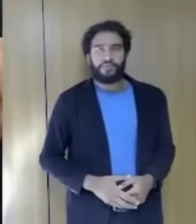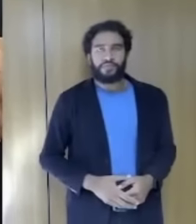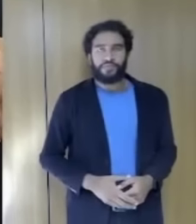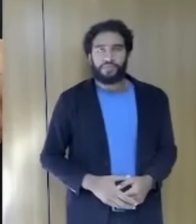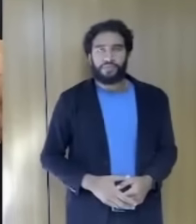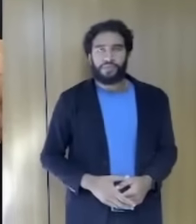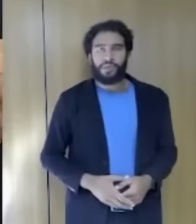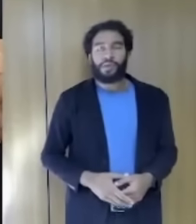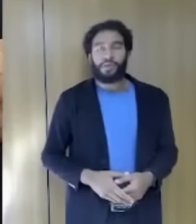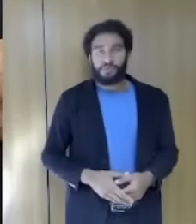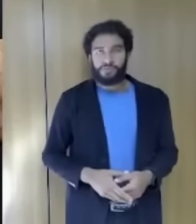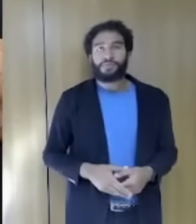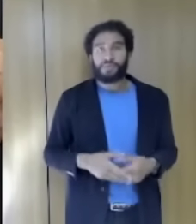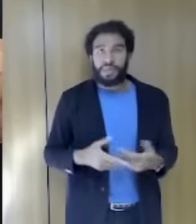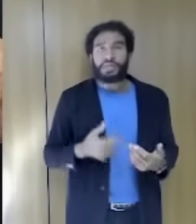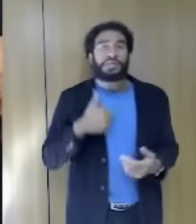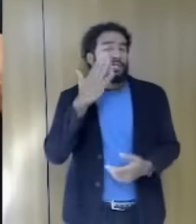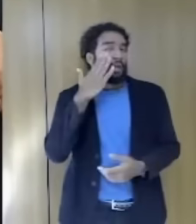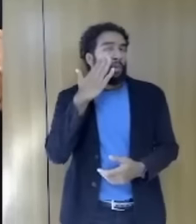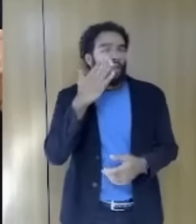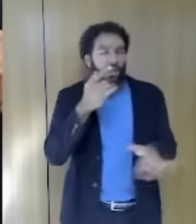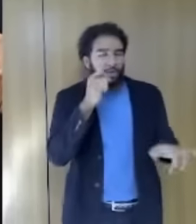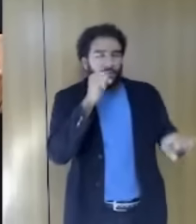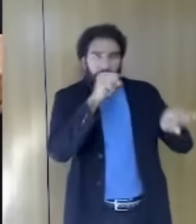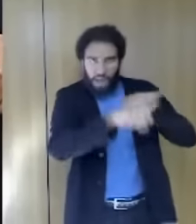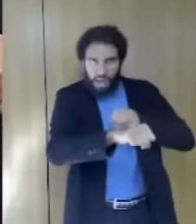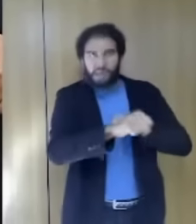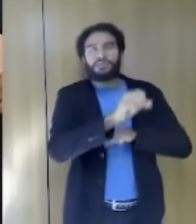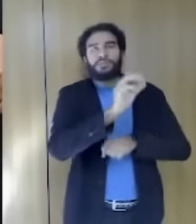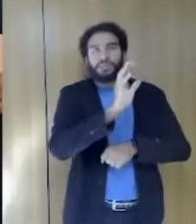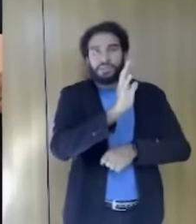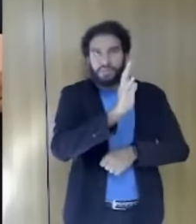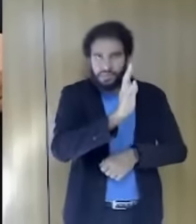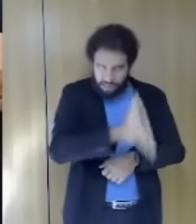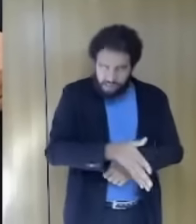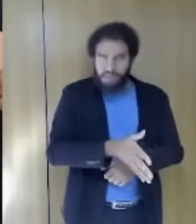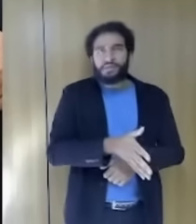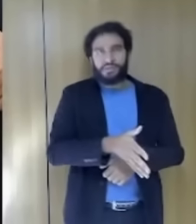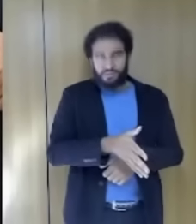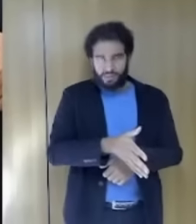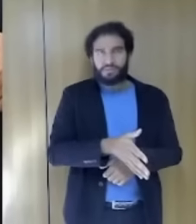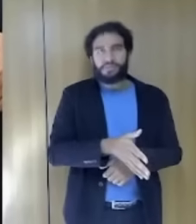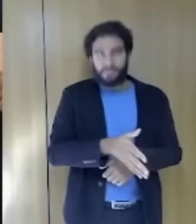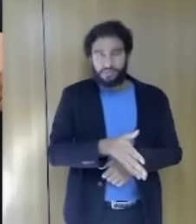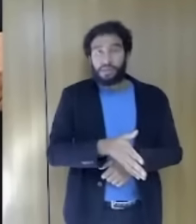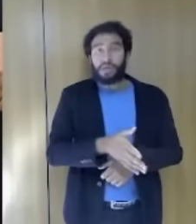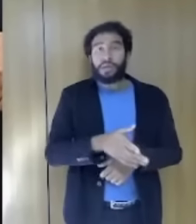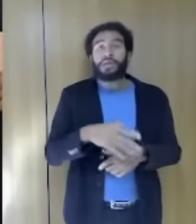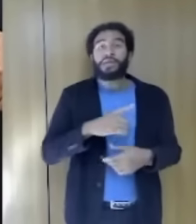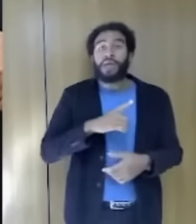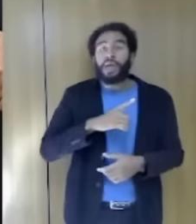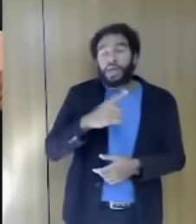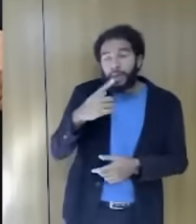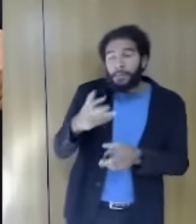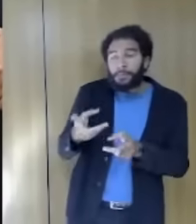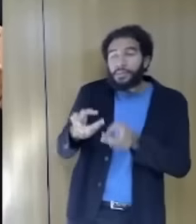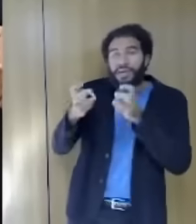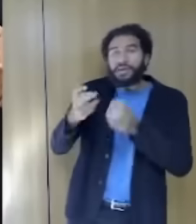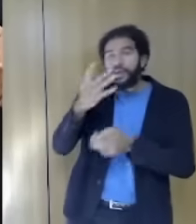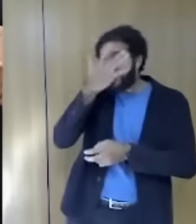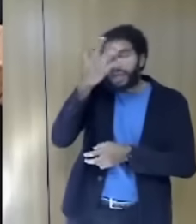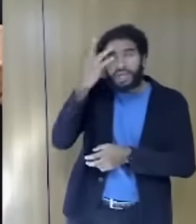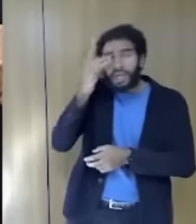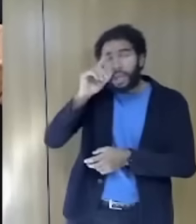ao patamar da execução e há elementos para um novo patamar, qual seja a identificação dos